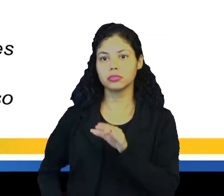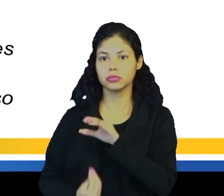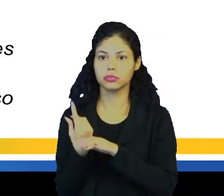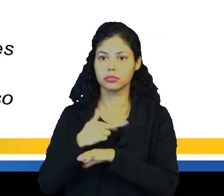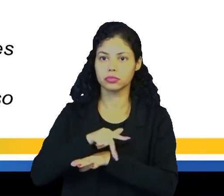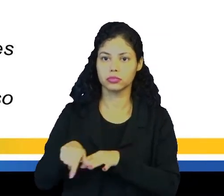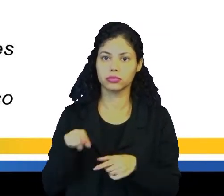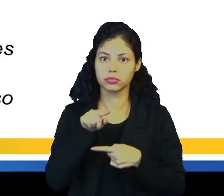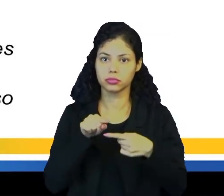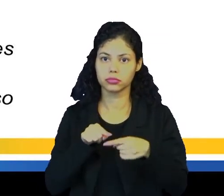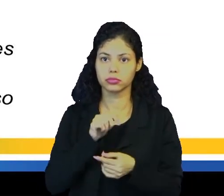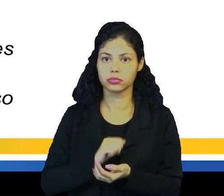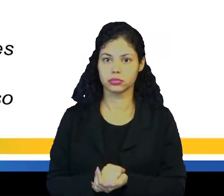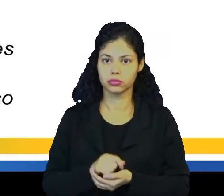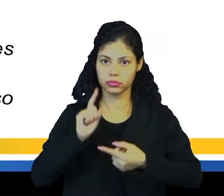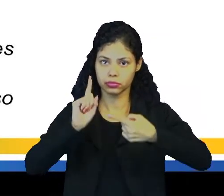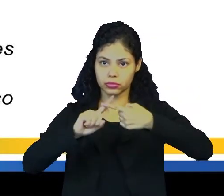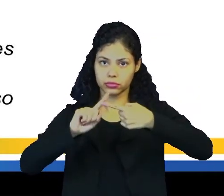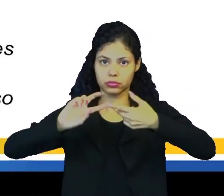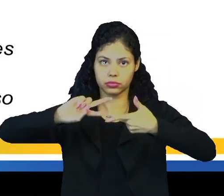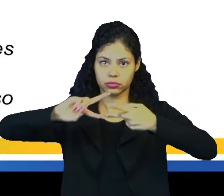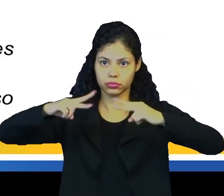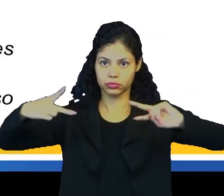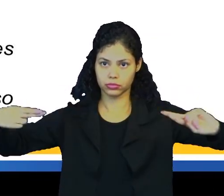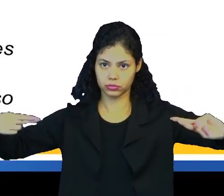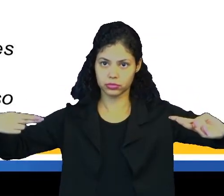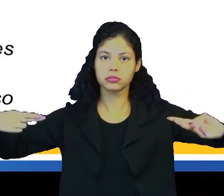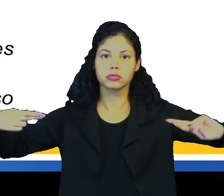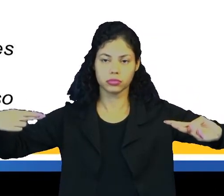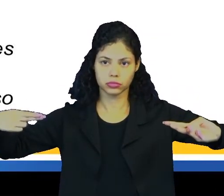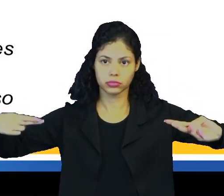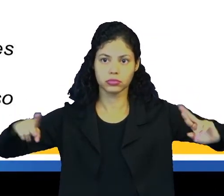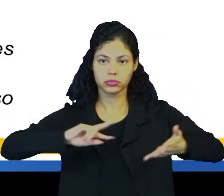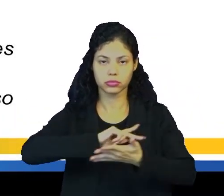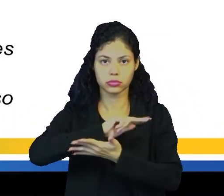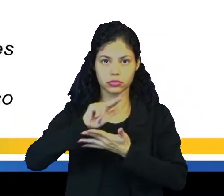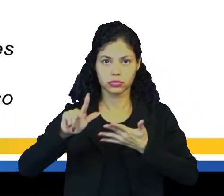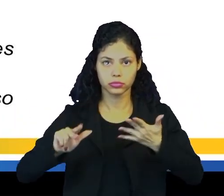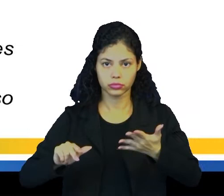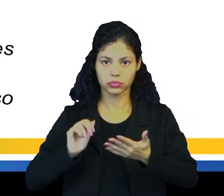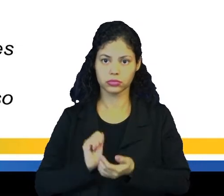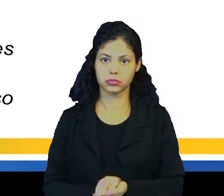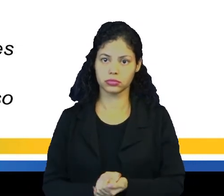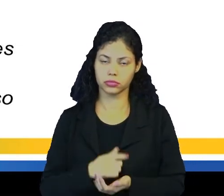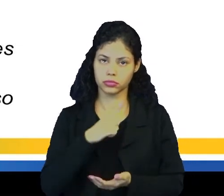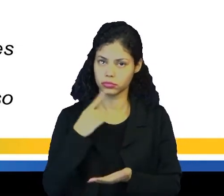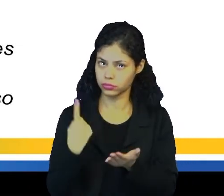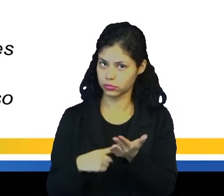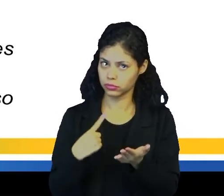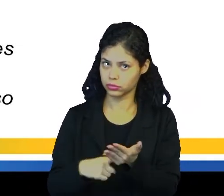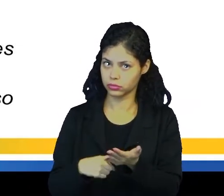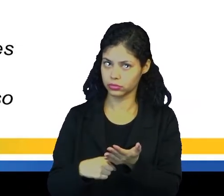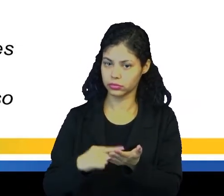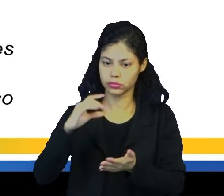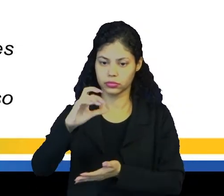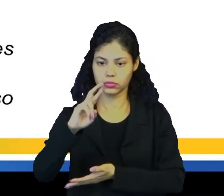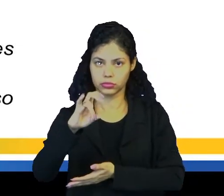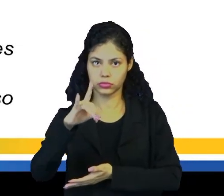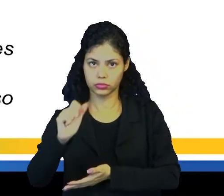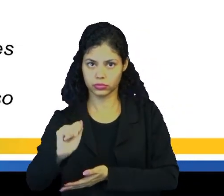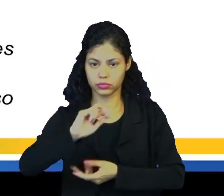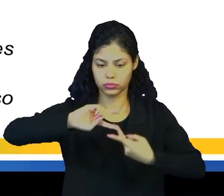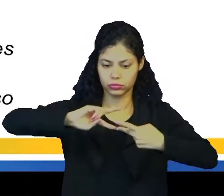ser subdividida em diversidade genética, quando se fala em diversidade de genes, e a gente leva em consideração os cromossomos,